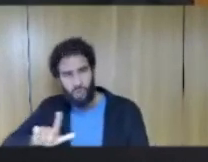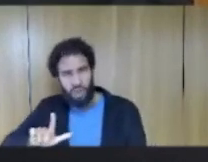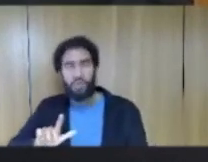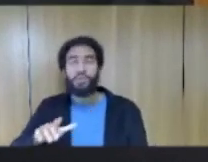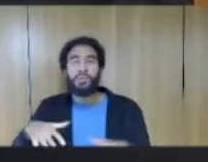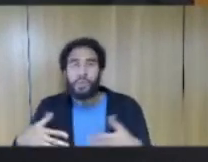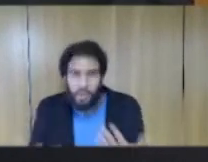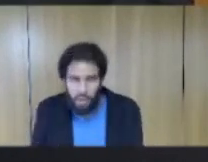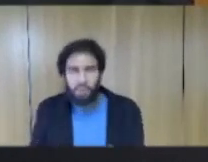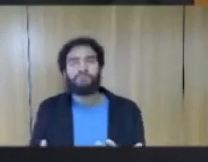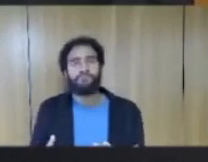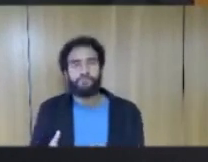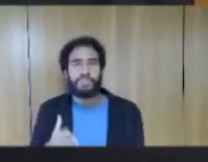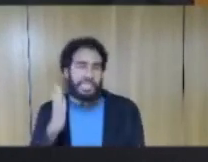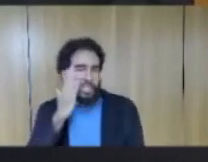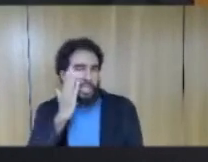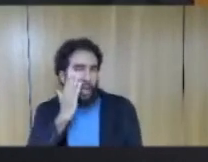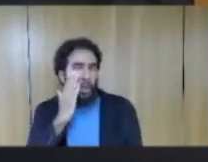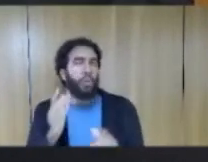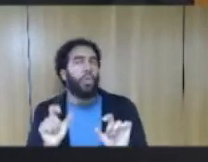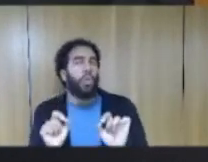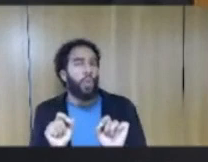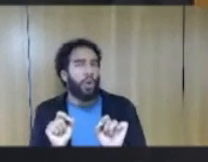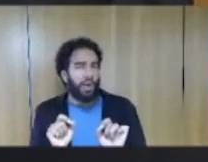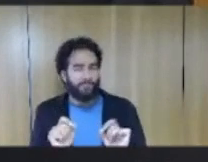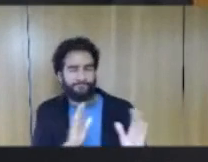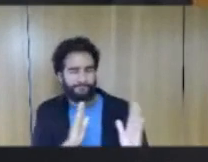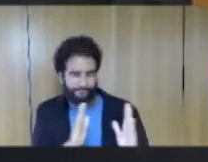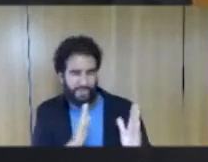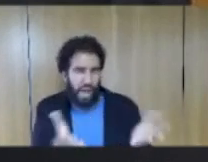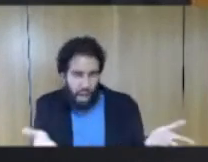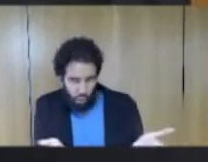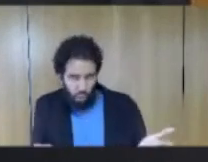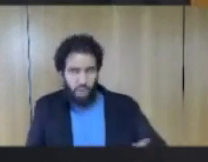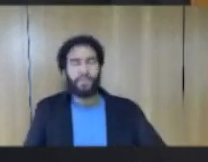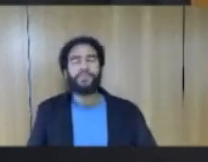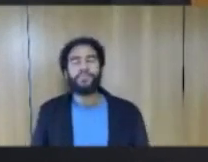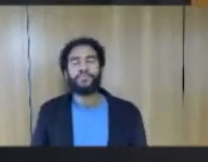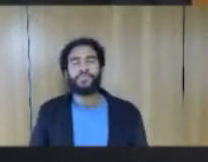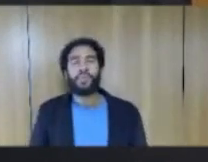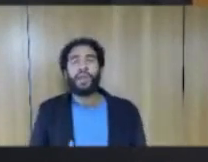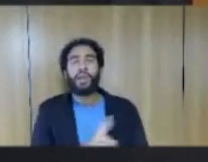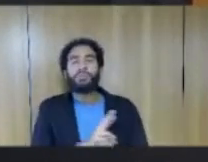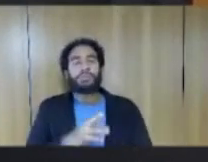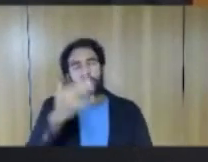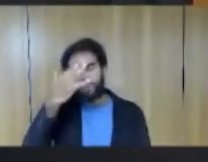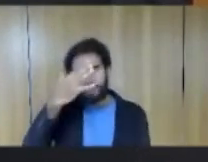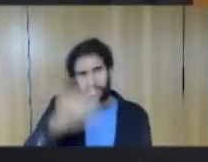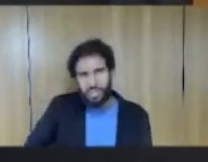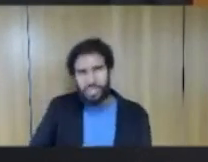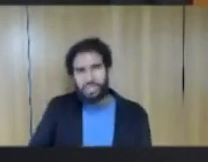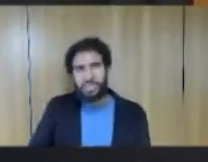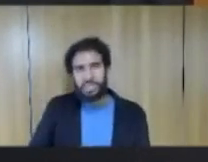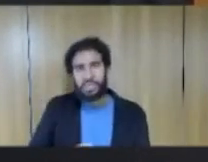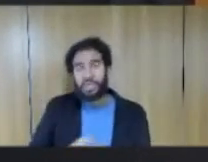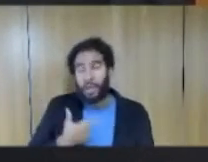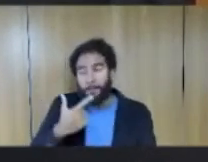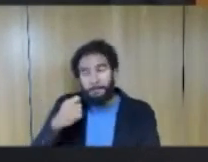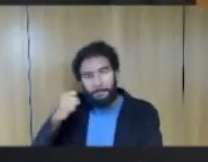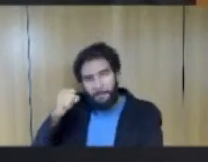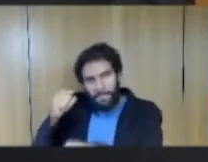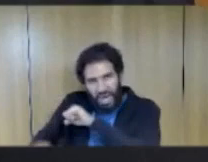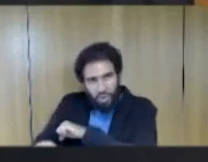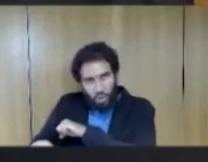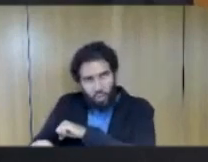o encerramento de um patamar da investigação relativo a execução do crime